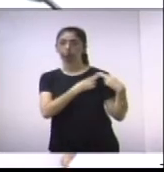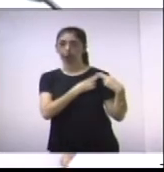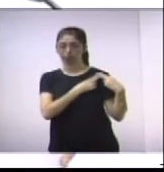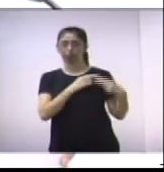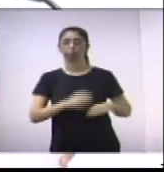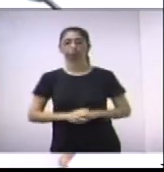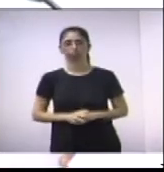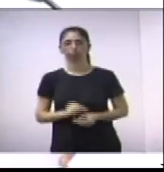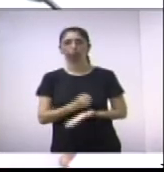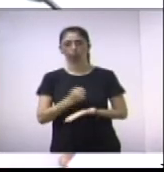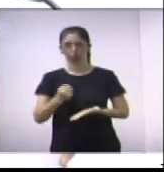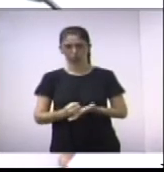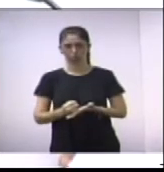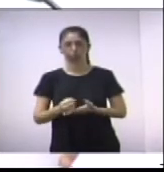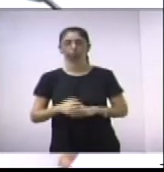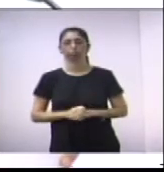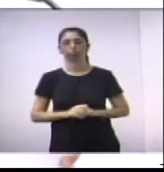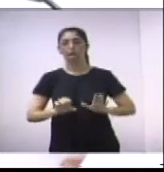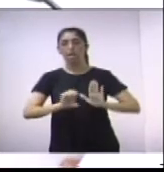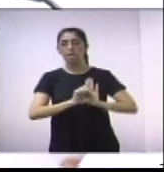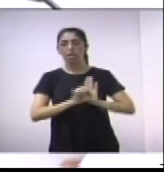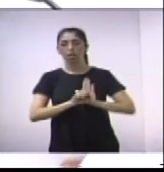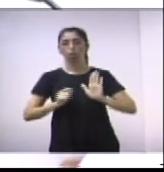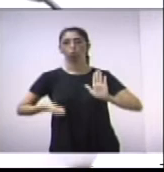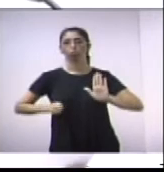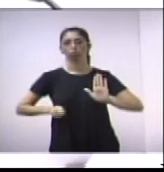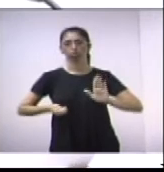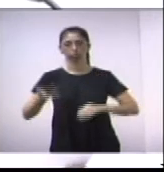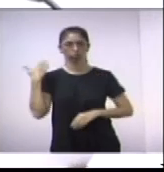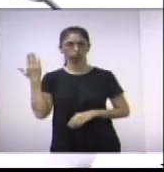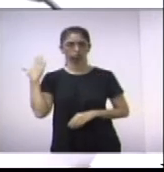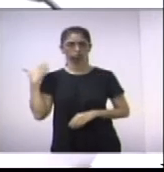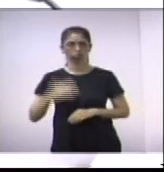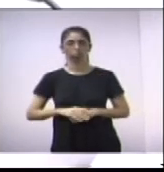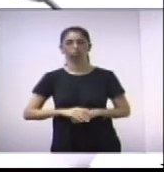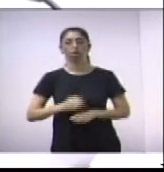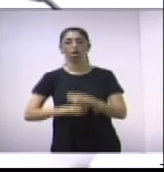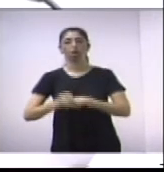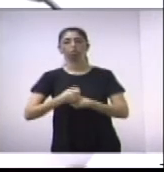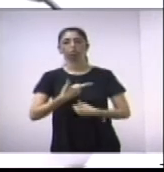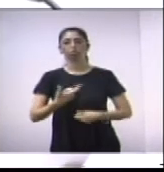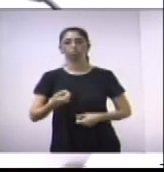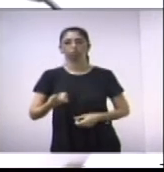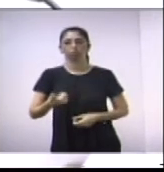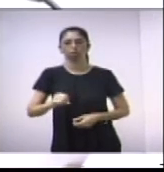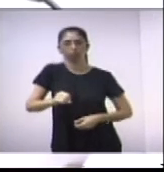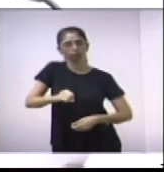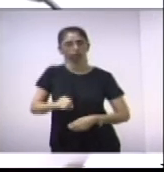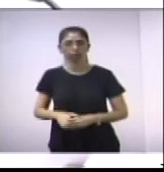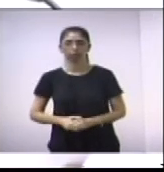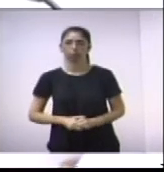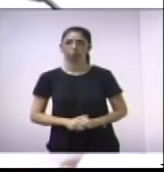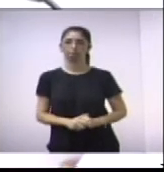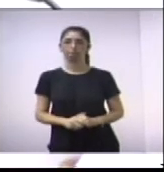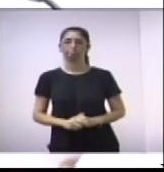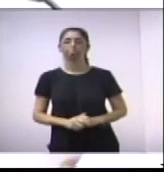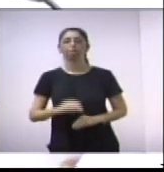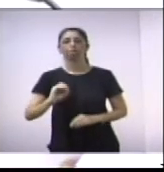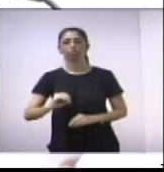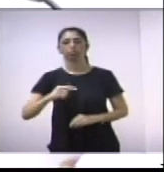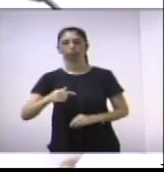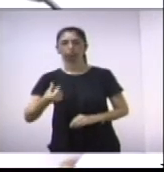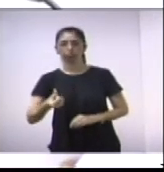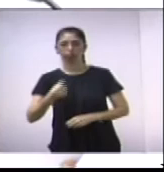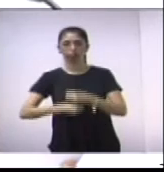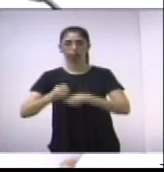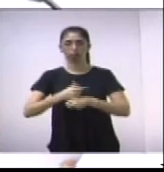número 03/2010, no edital de licitação número 05/2010, referente ao protocolo administrativo número 21076/2009,